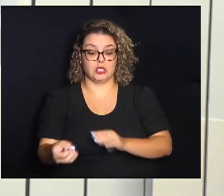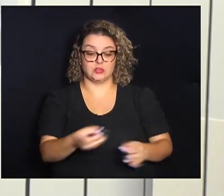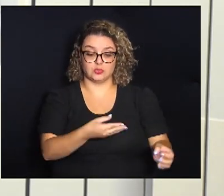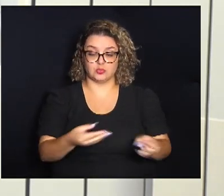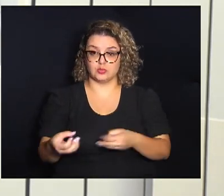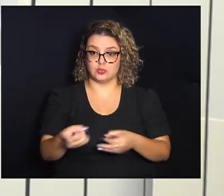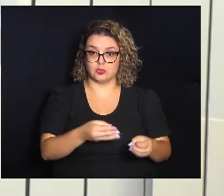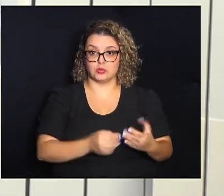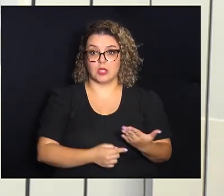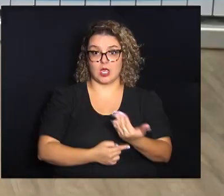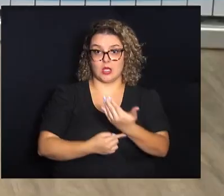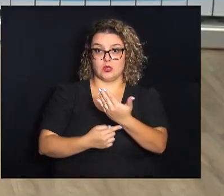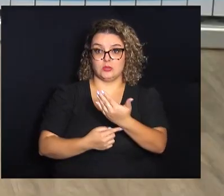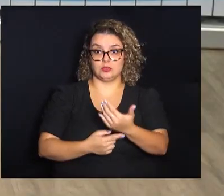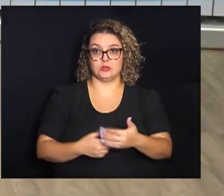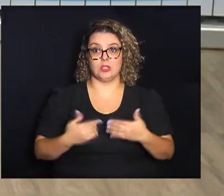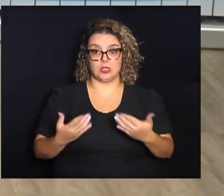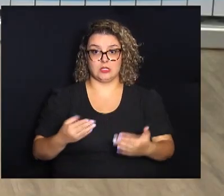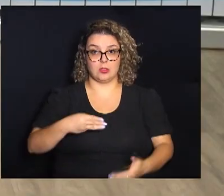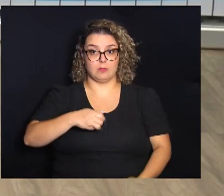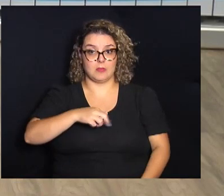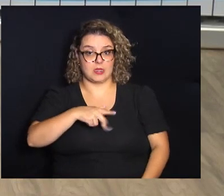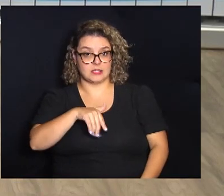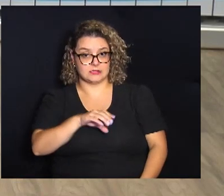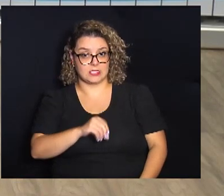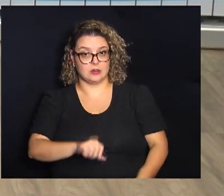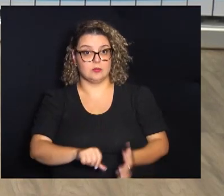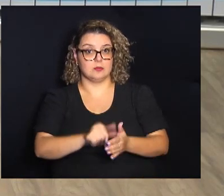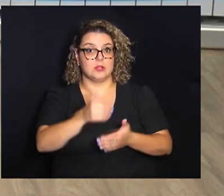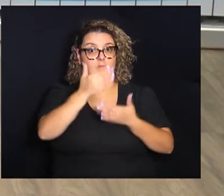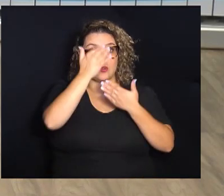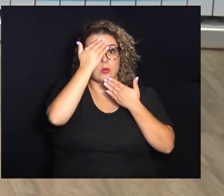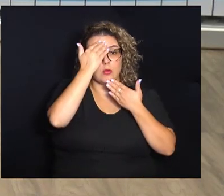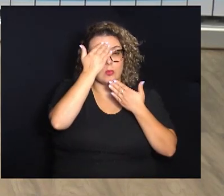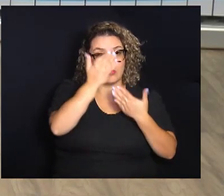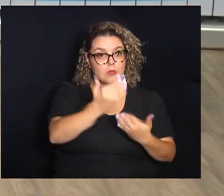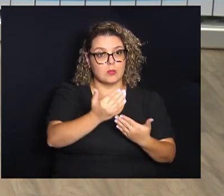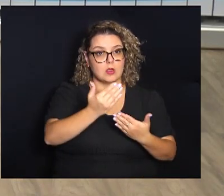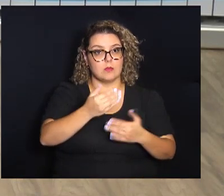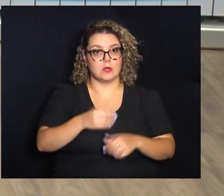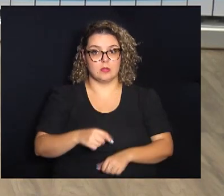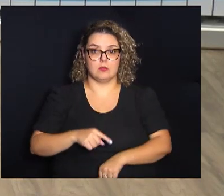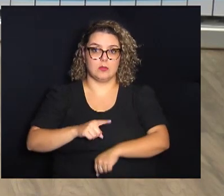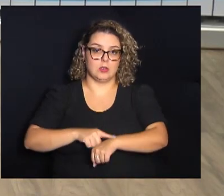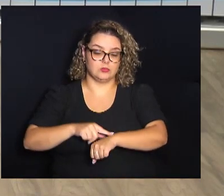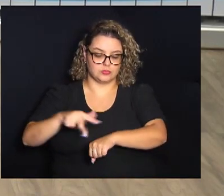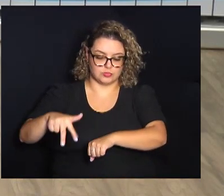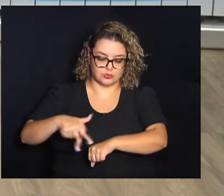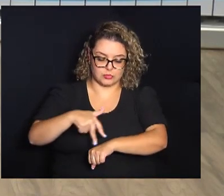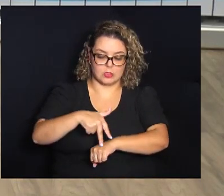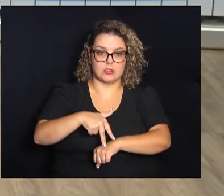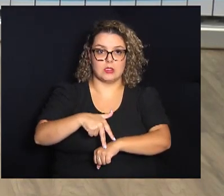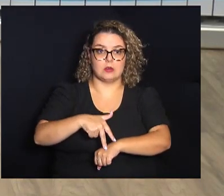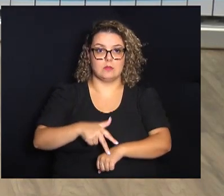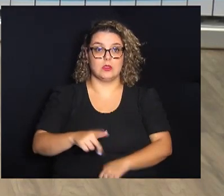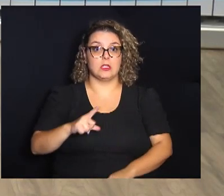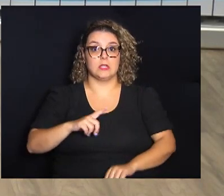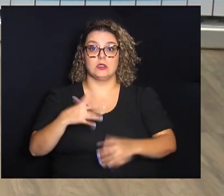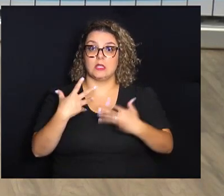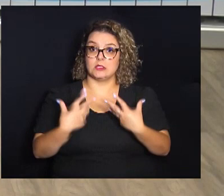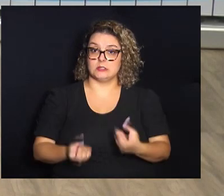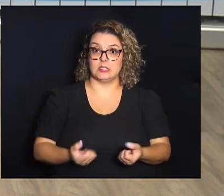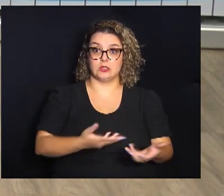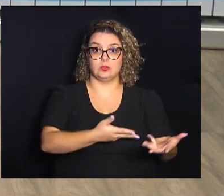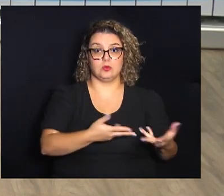e Tecnologia. Então, Marcelo, primeiramente, muito obrigado pela disponibilidade do seu tempo em ter aceito o convite